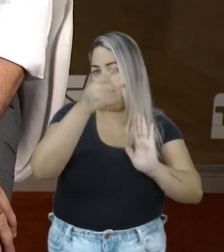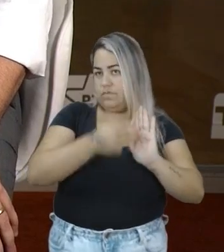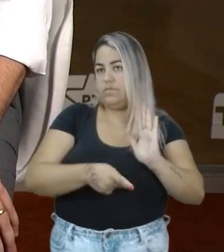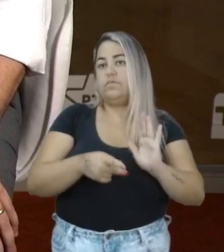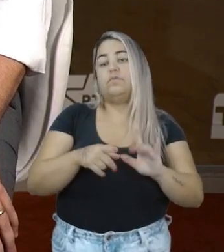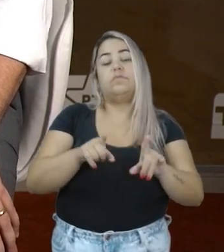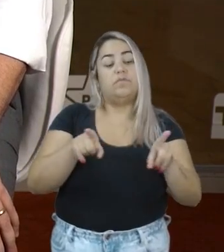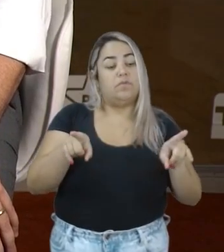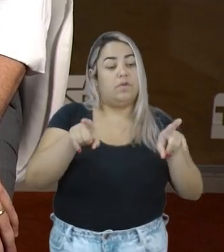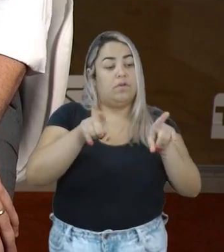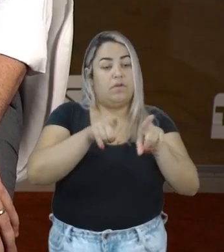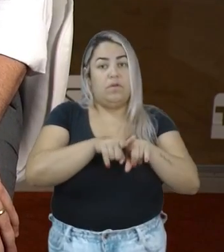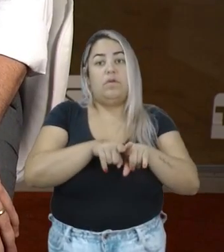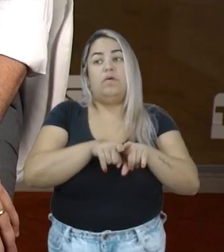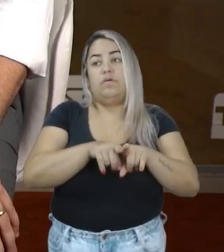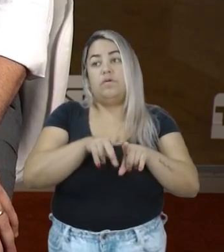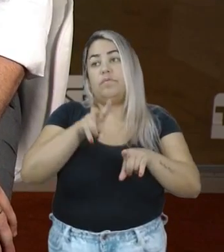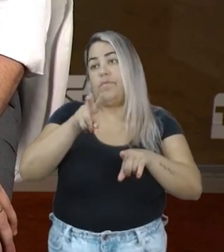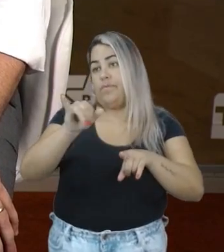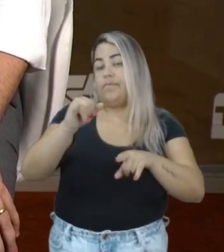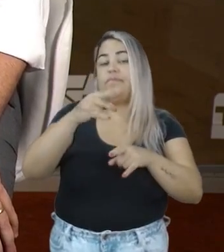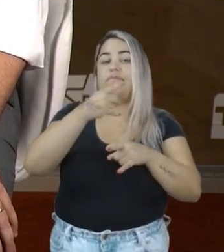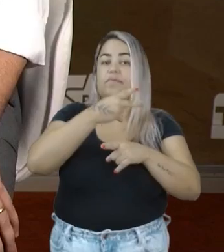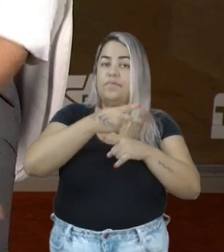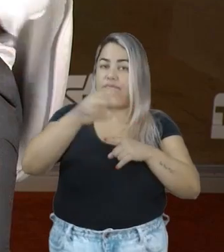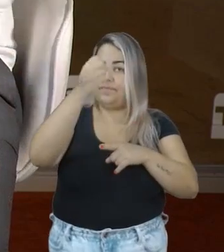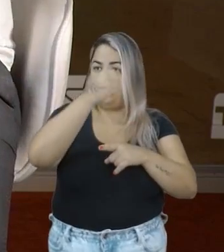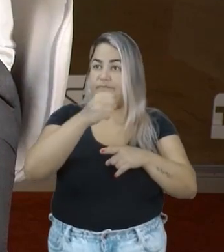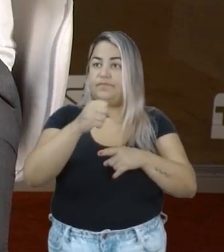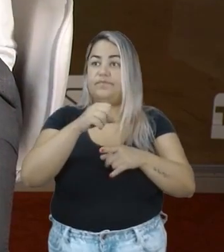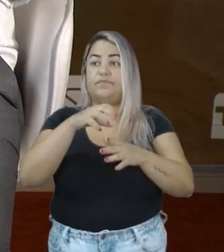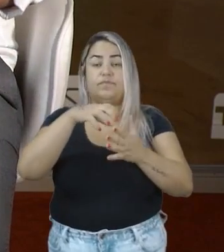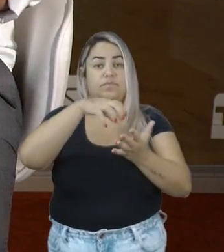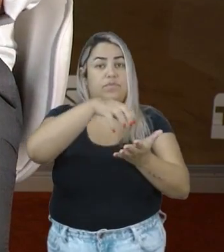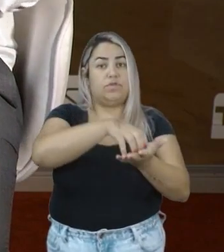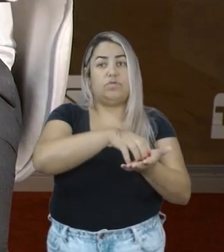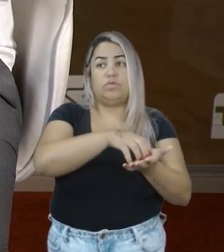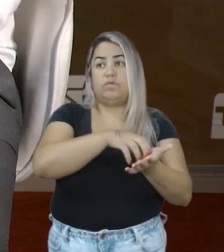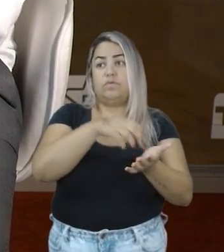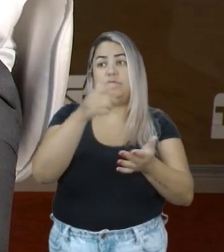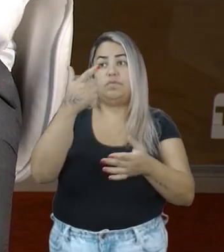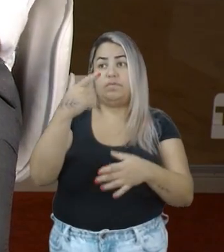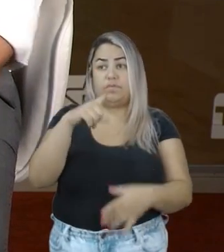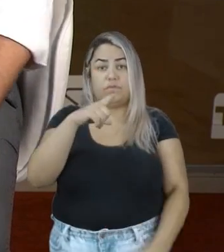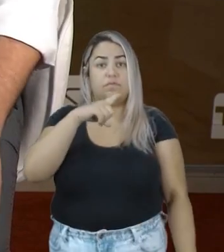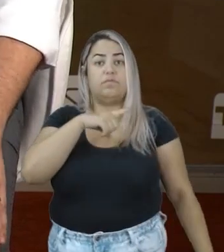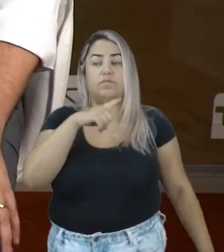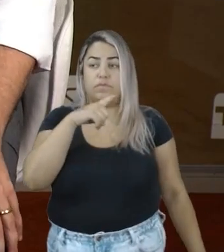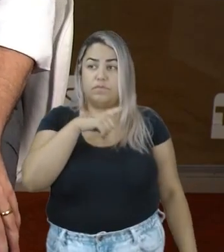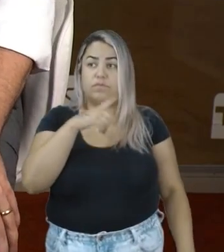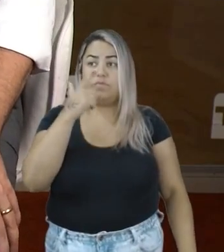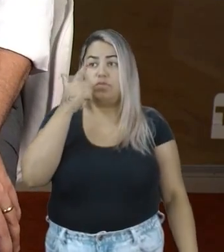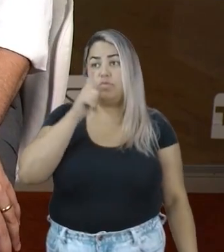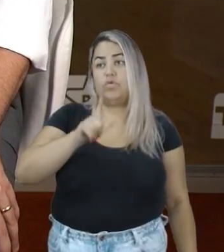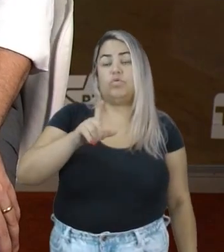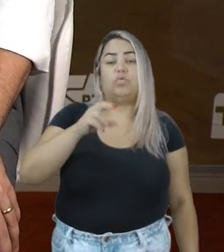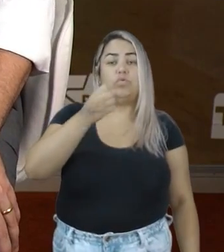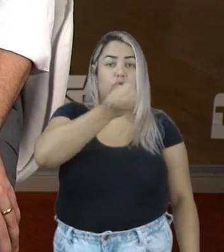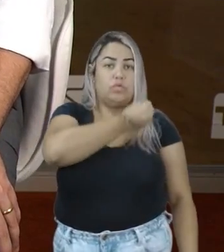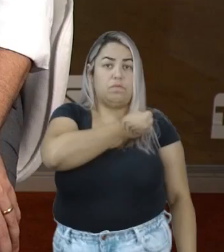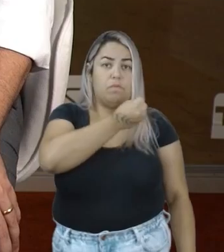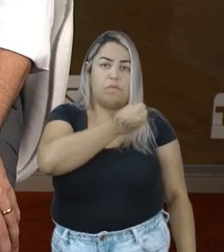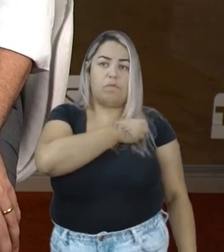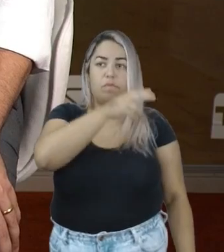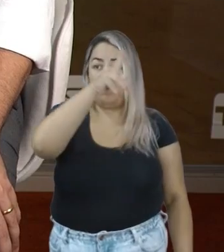dos seus aliados poderá vencer as eleições na capital. Com relação ao interior, deveremos bater o recorde do número de prefeitos e prefeitas